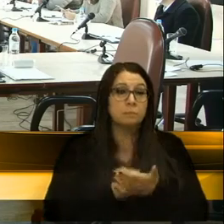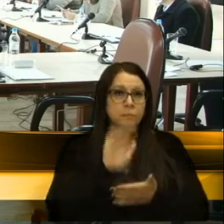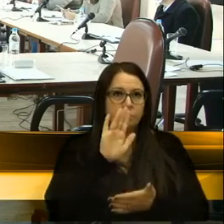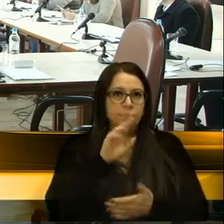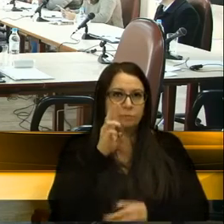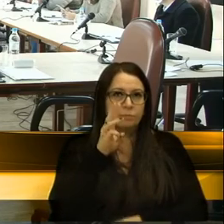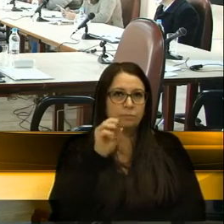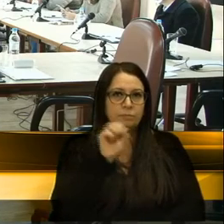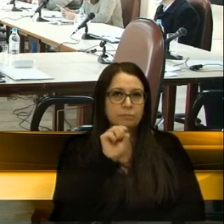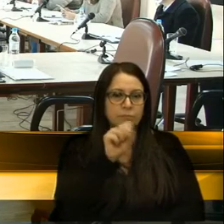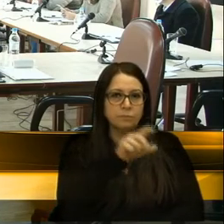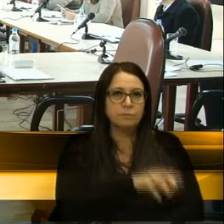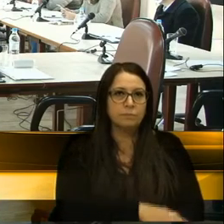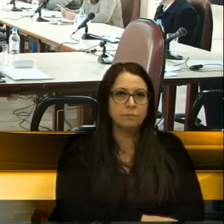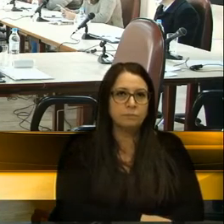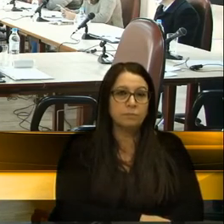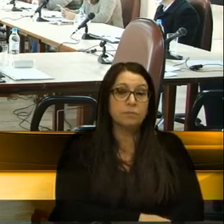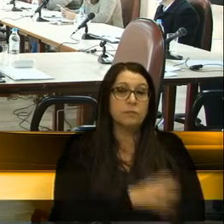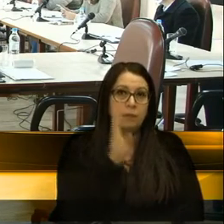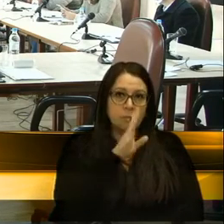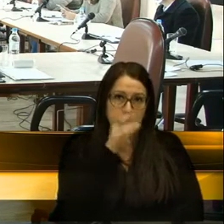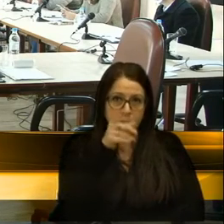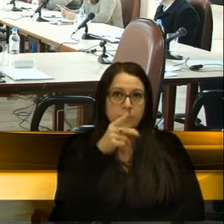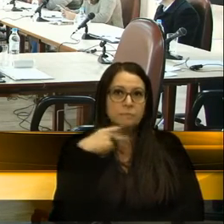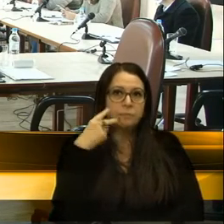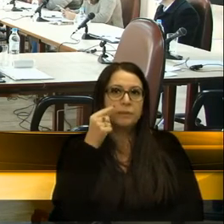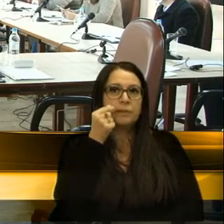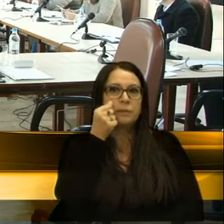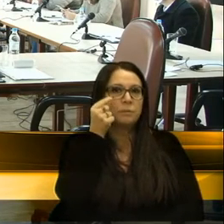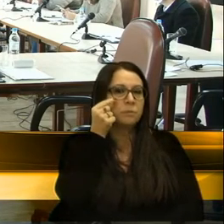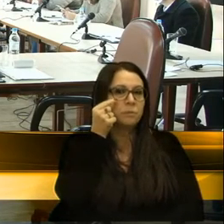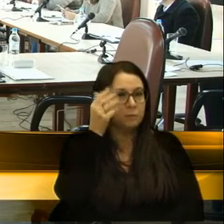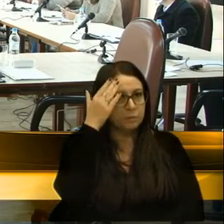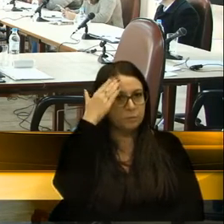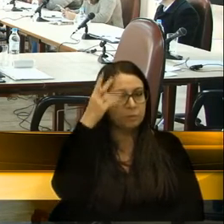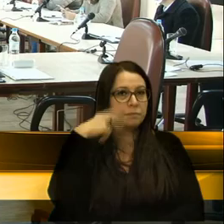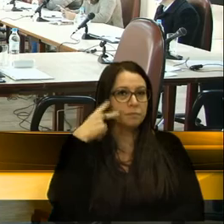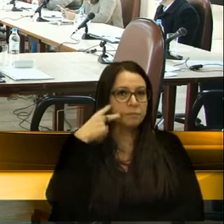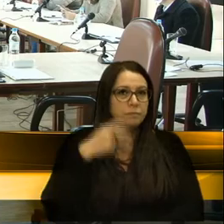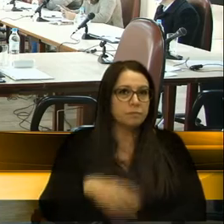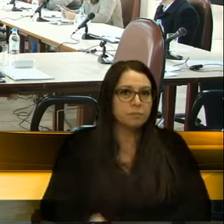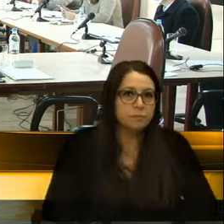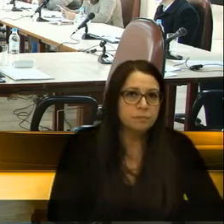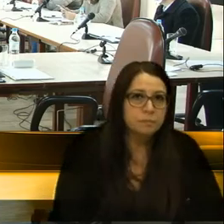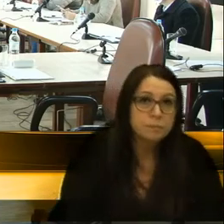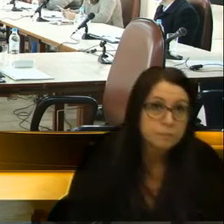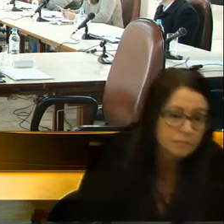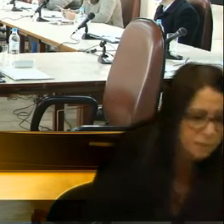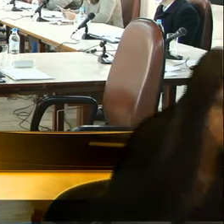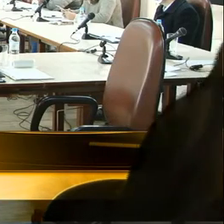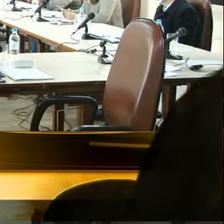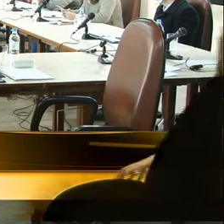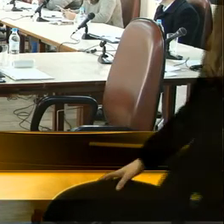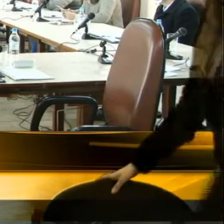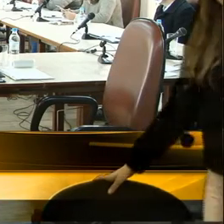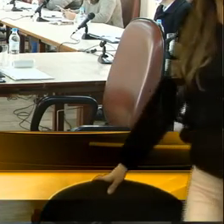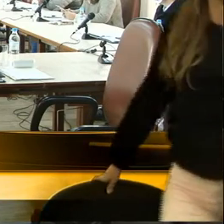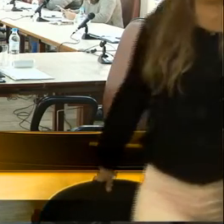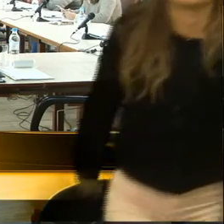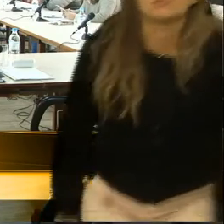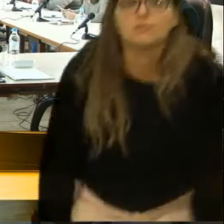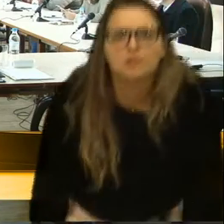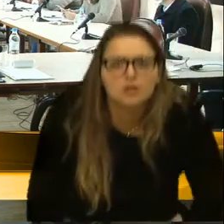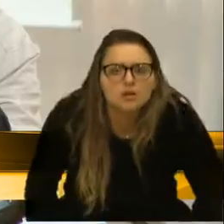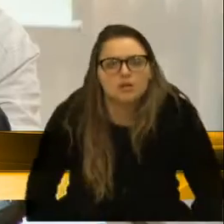30 segundos. Sua parte de imediato, vereador Périco. Obrigado, vereador Meneguzzi. O prefeito de Porto